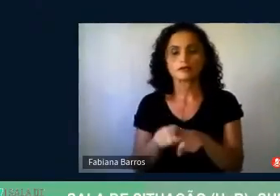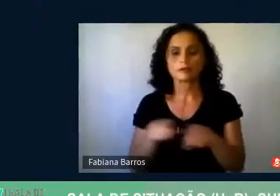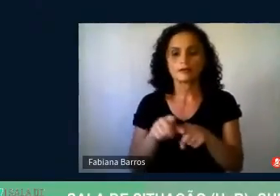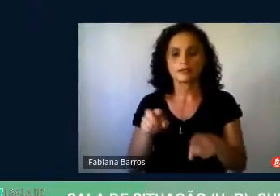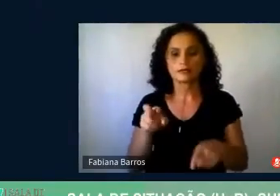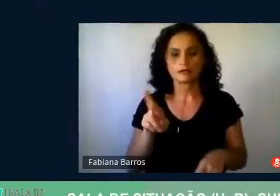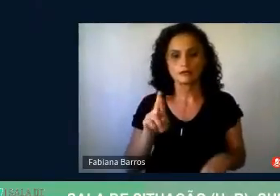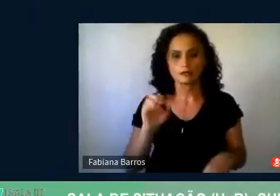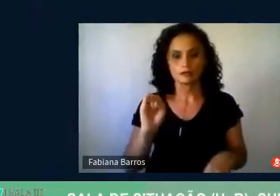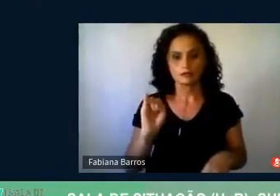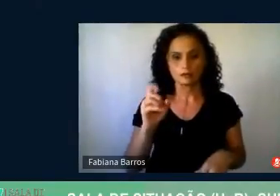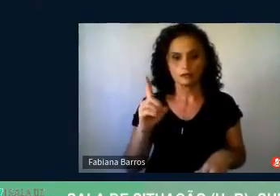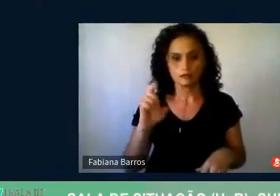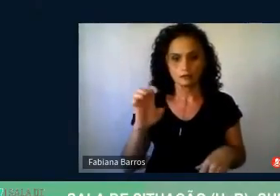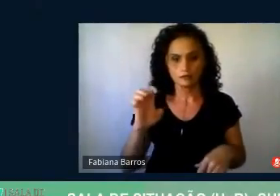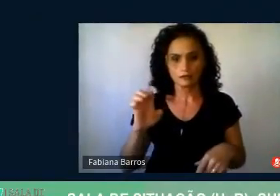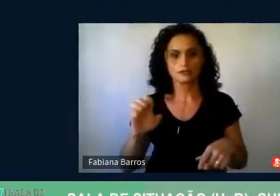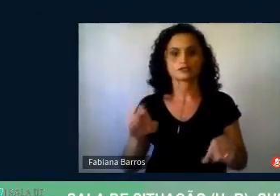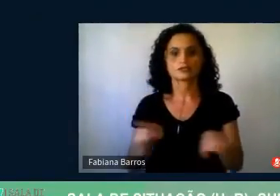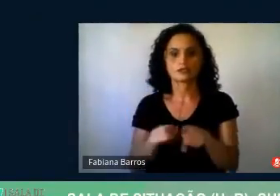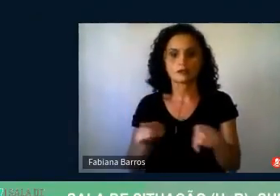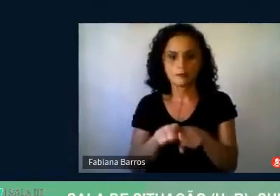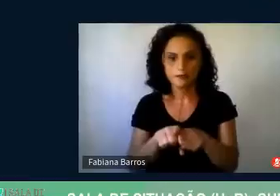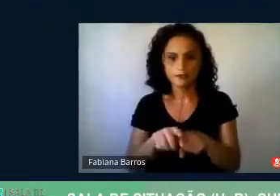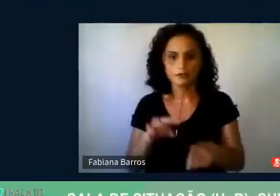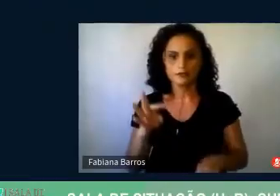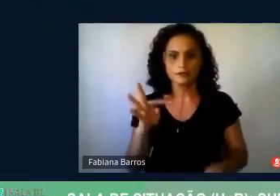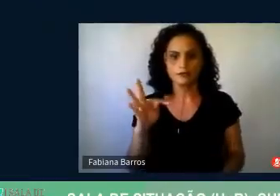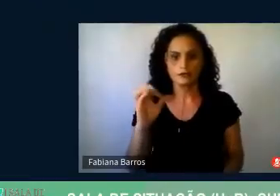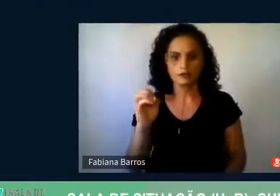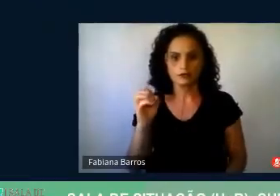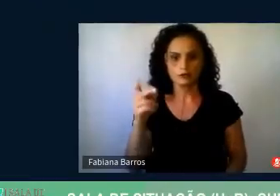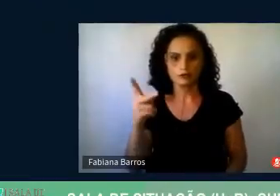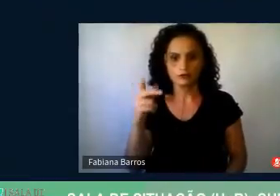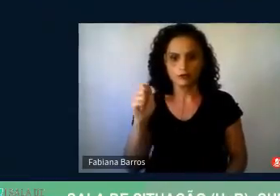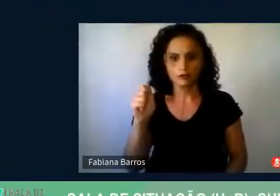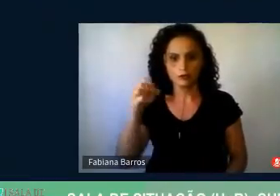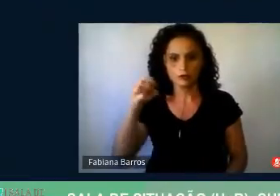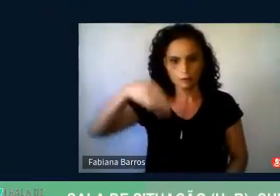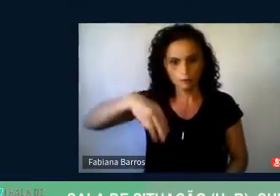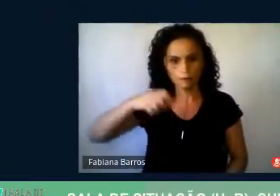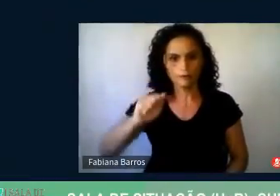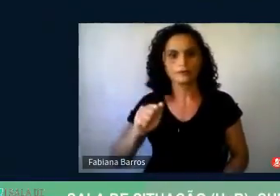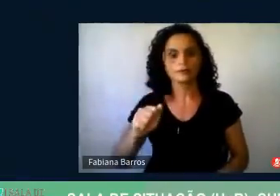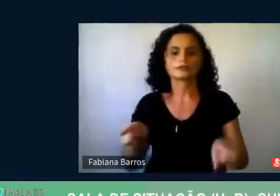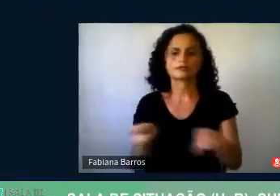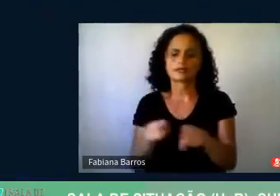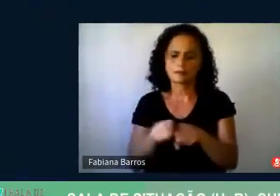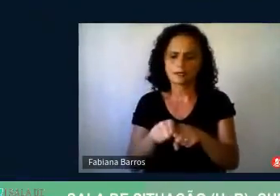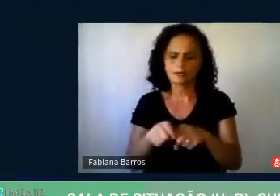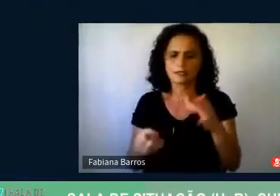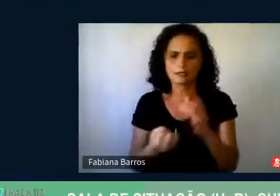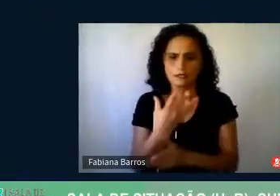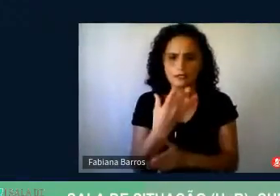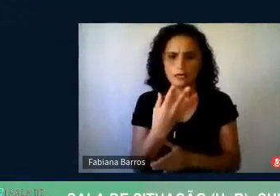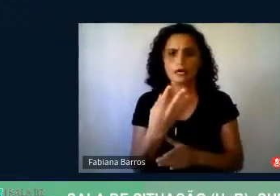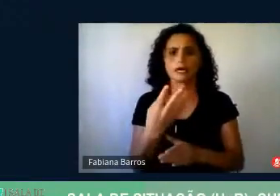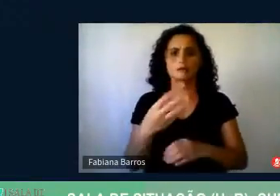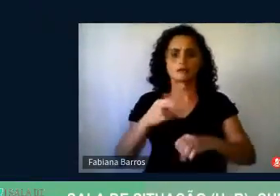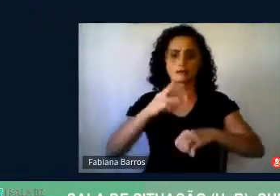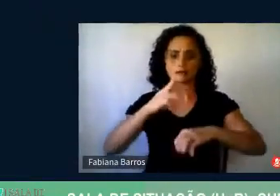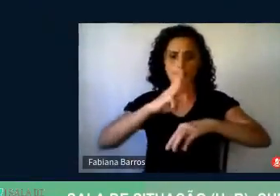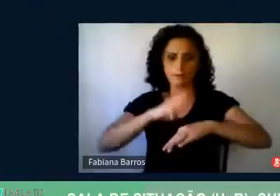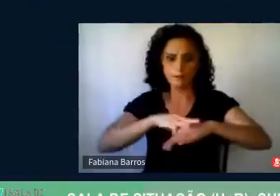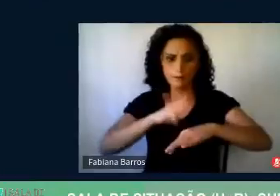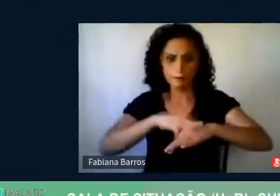territórios indígenas. Nós temos trabalhado a construção de modelos matemáticos para que esses municípios menores recebam informação de como é que está a perspectiva